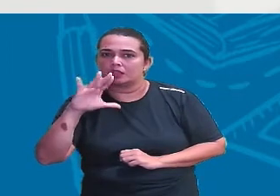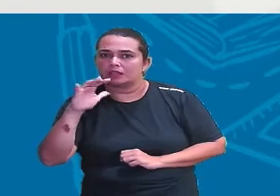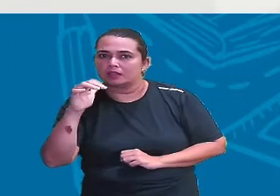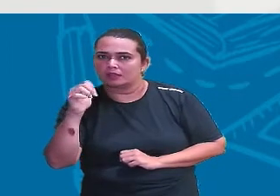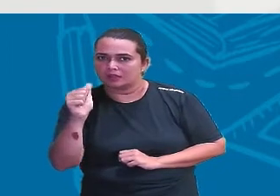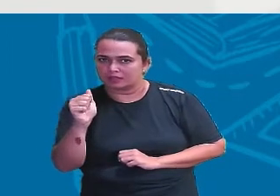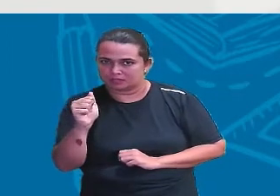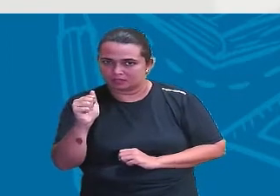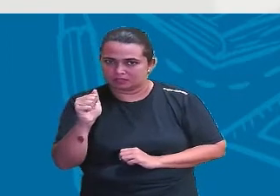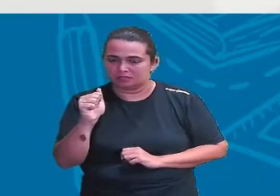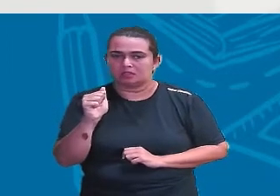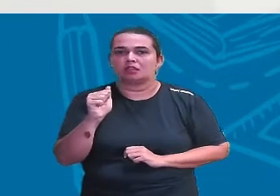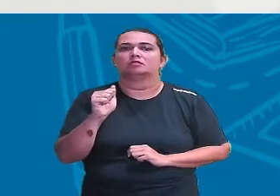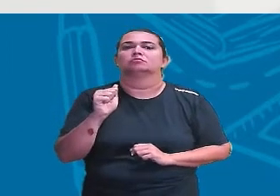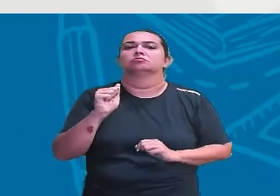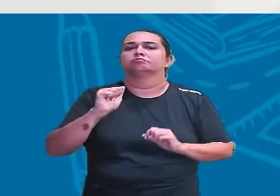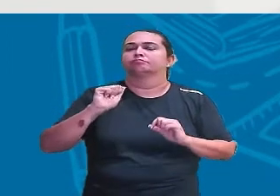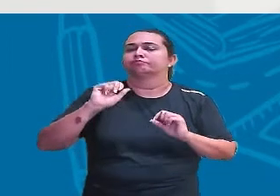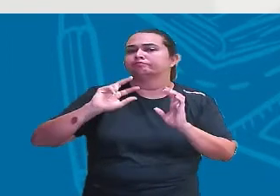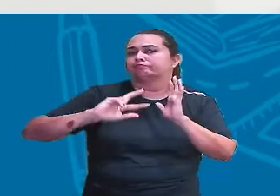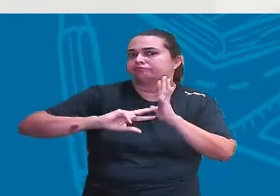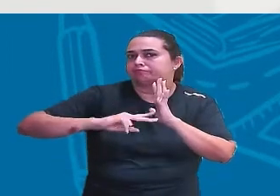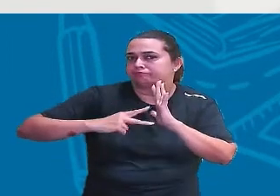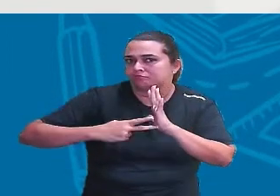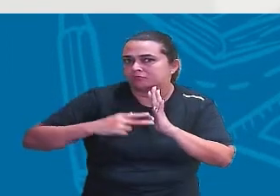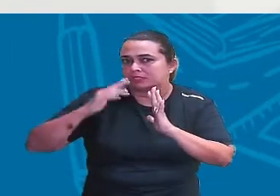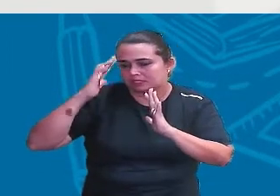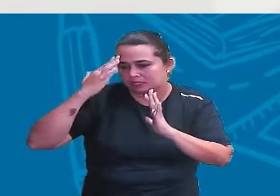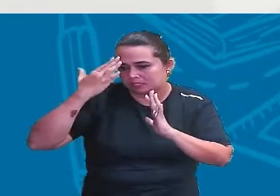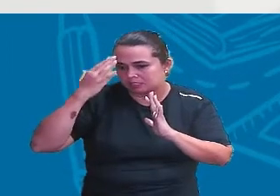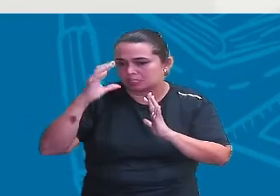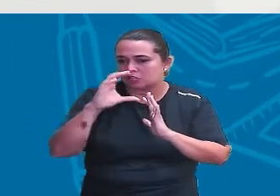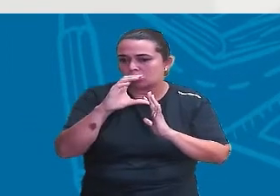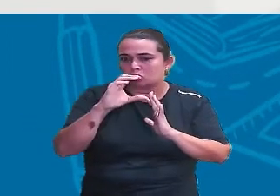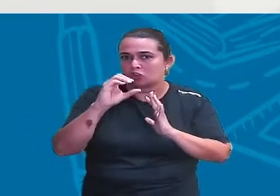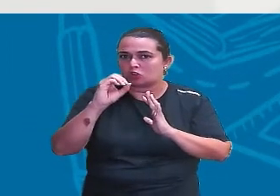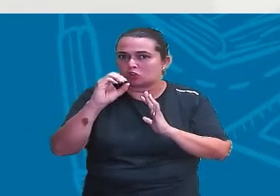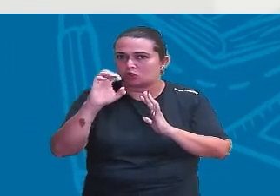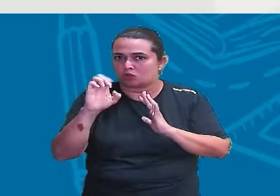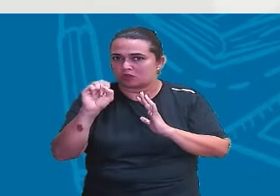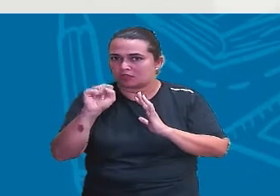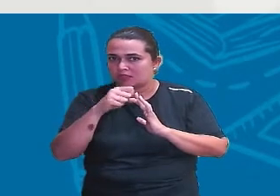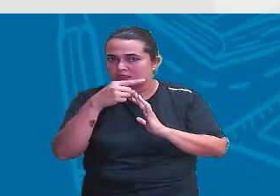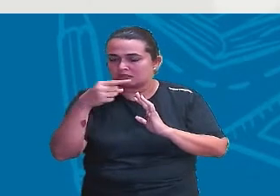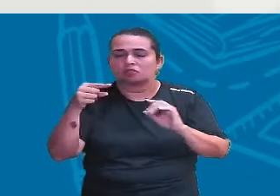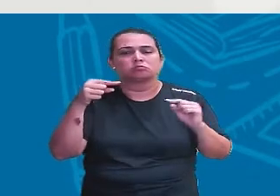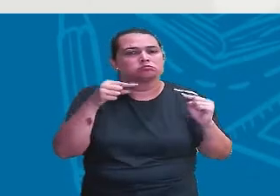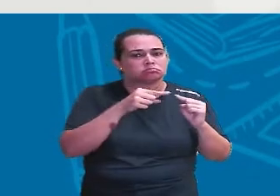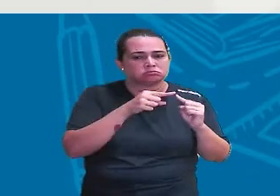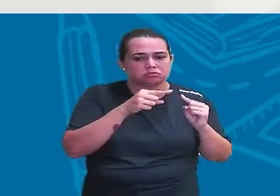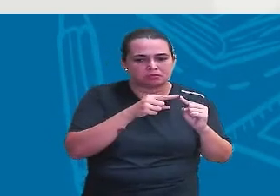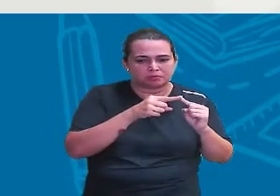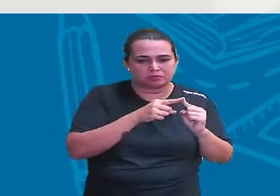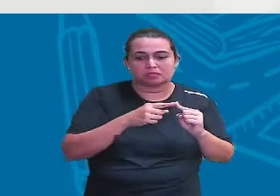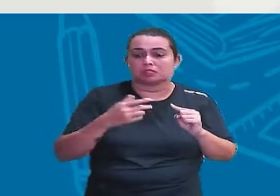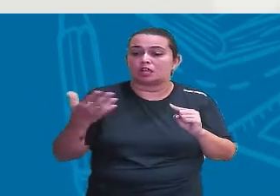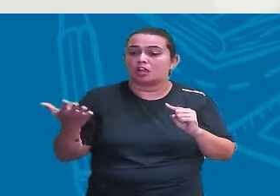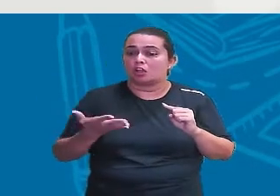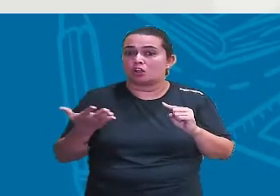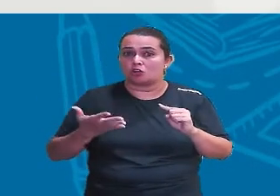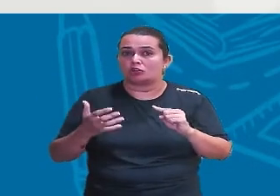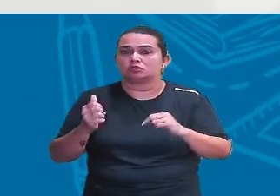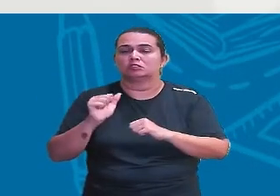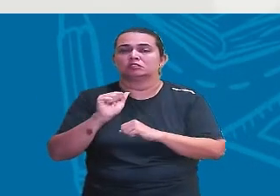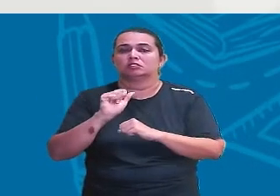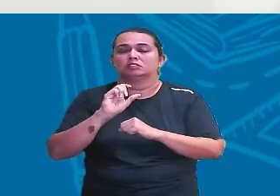foi a parte das conjunções, mas hoje nós temos a segunda parte, que é advérbios. E eu separei uma parte